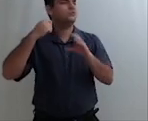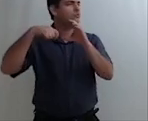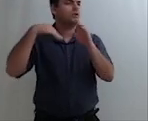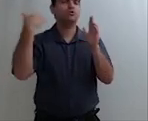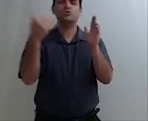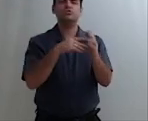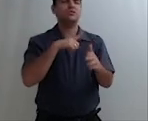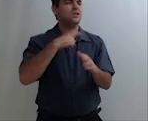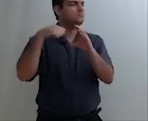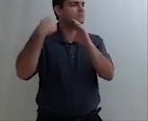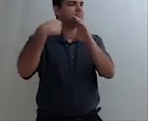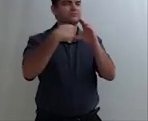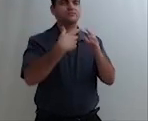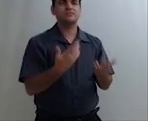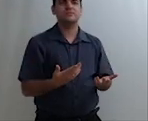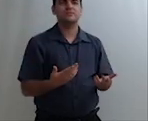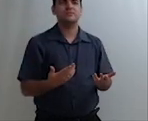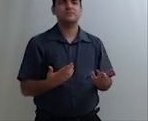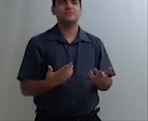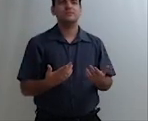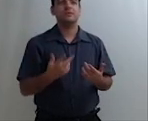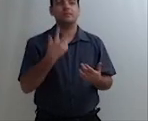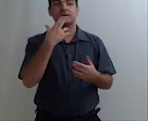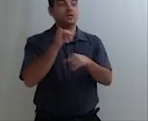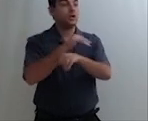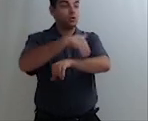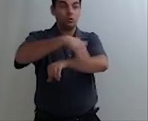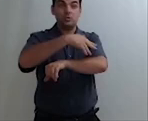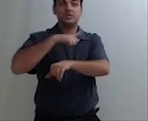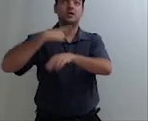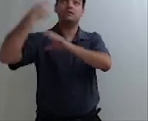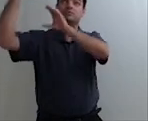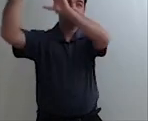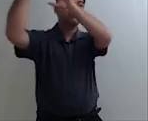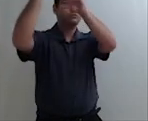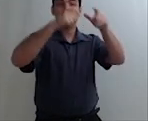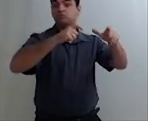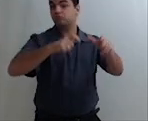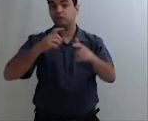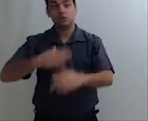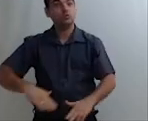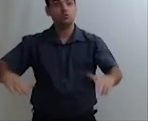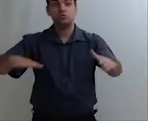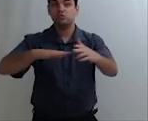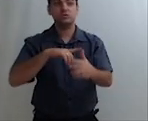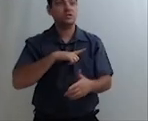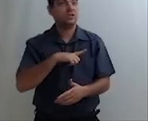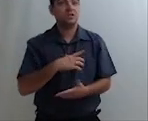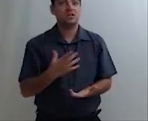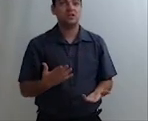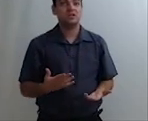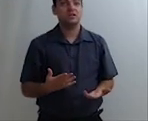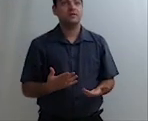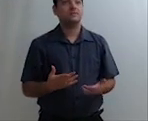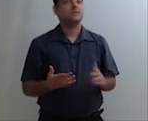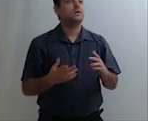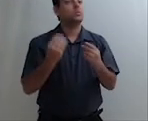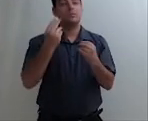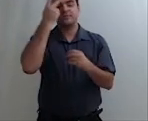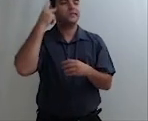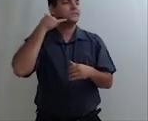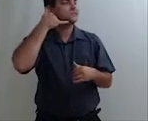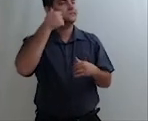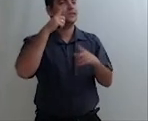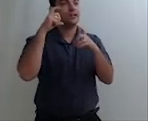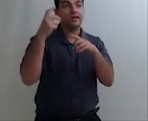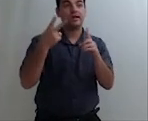né praticamente até as ruas estão com câmaras câmaras de de segurança né as pessoas têm celulares tem a